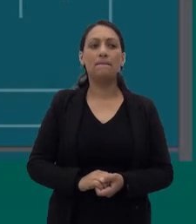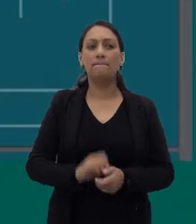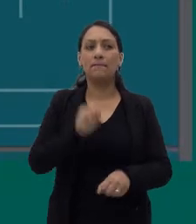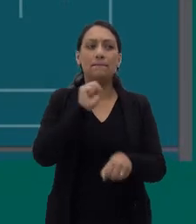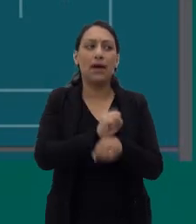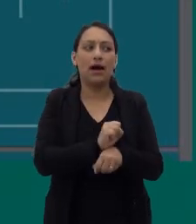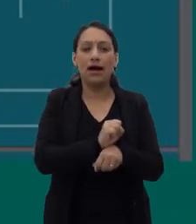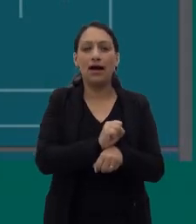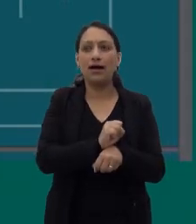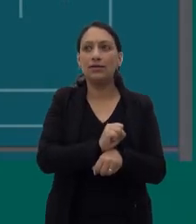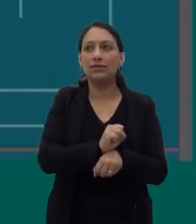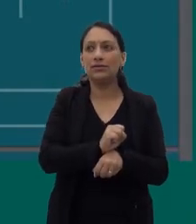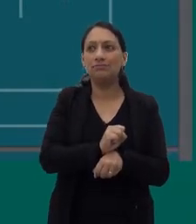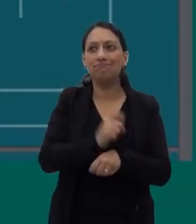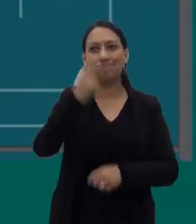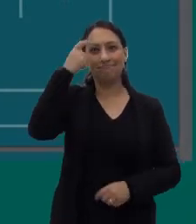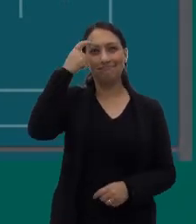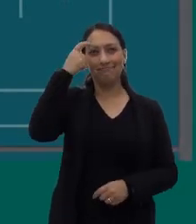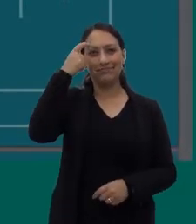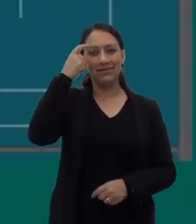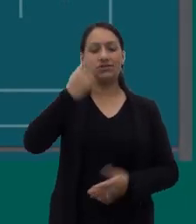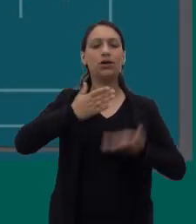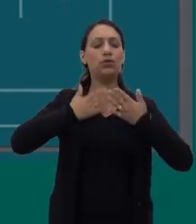não pensa, não sossega, a gente está